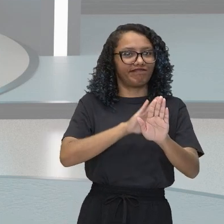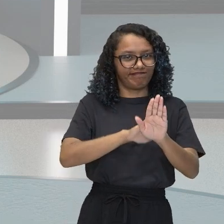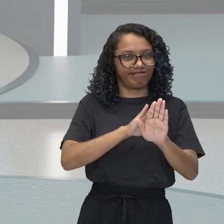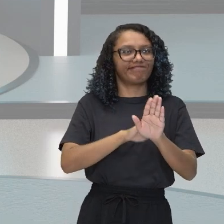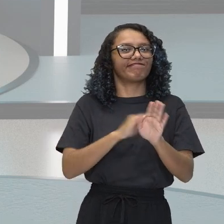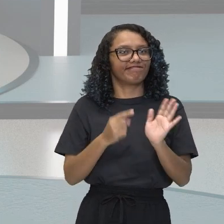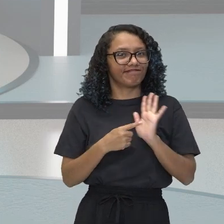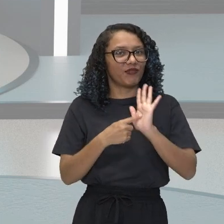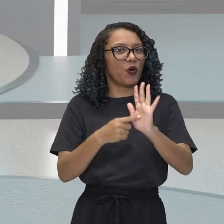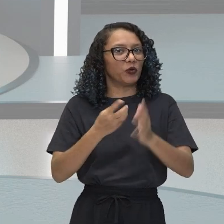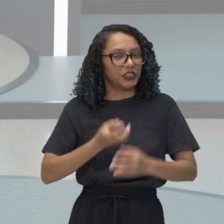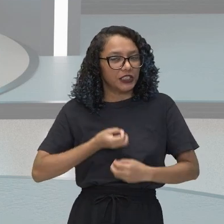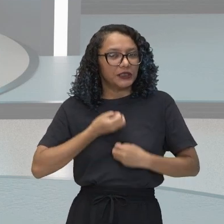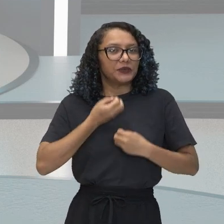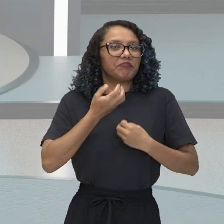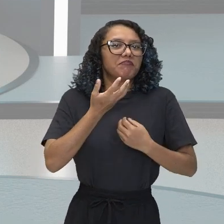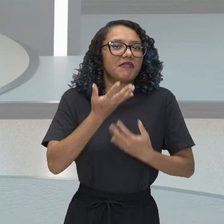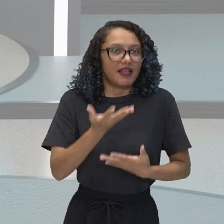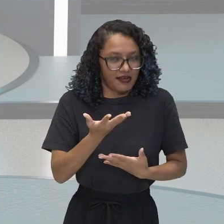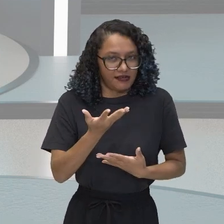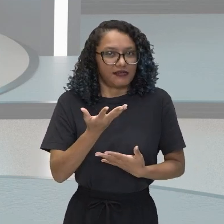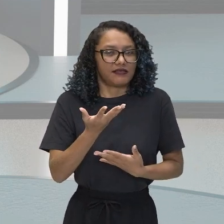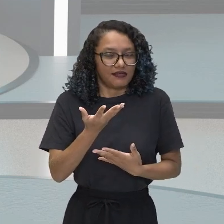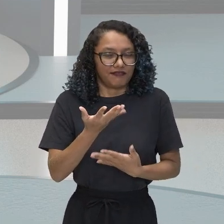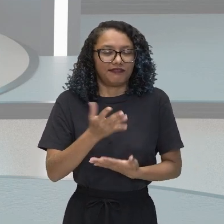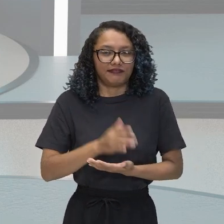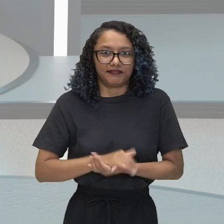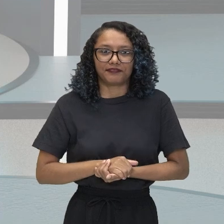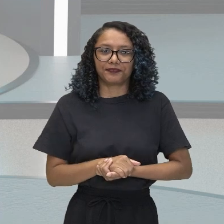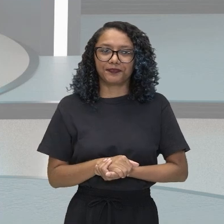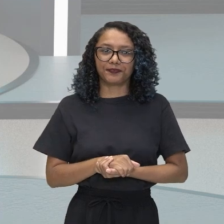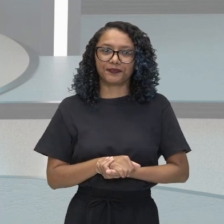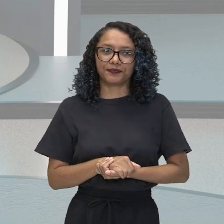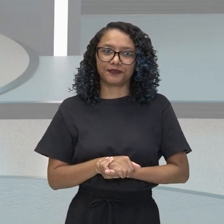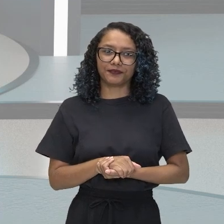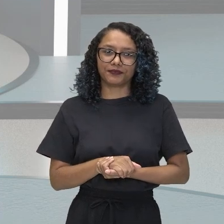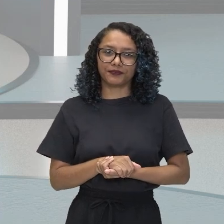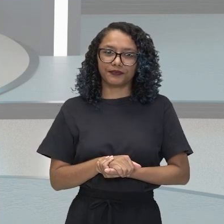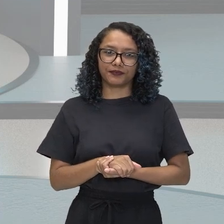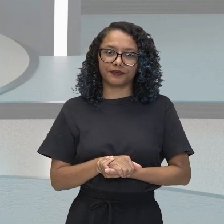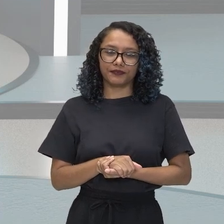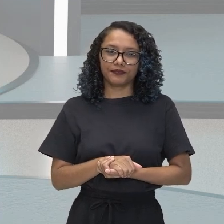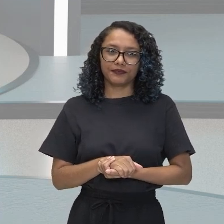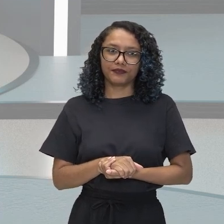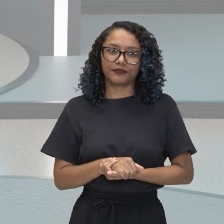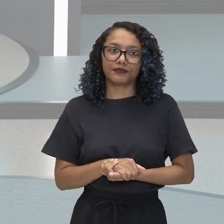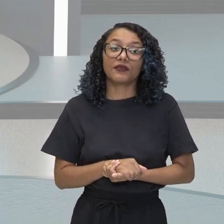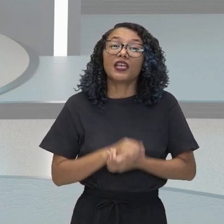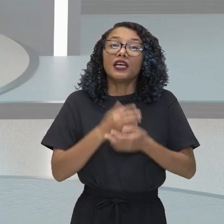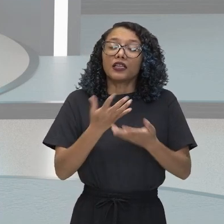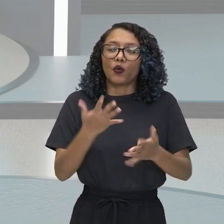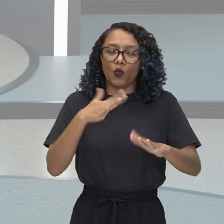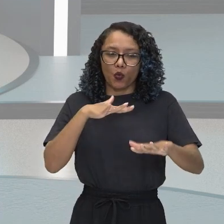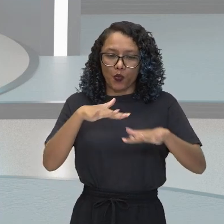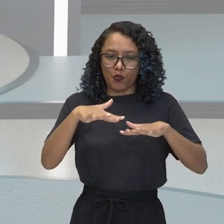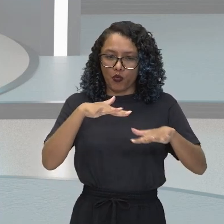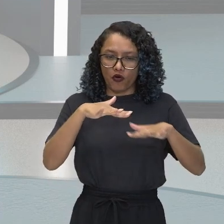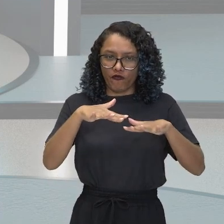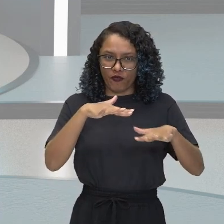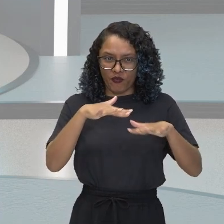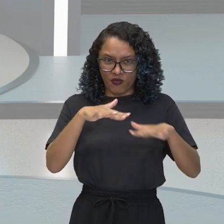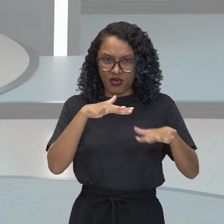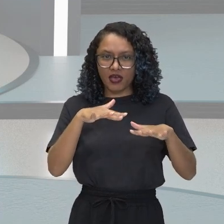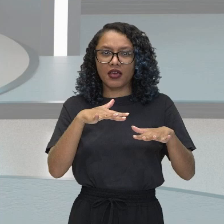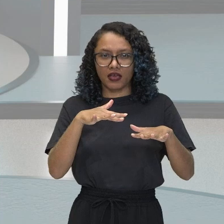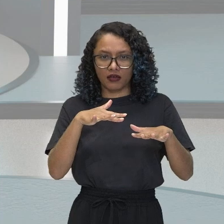forma. Então, vamos perceber que quando falamos do movimento, estamos falando também de uma forma